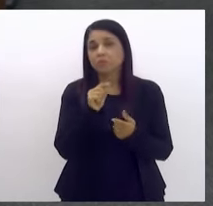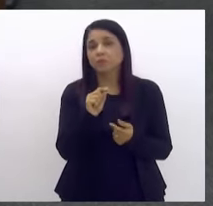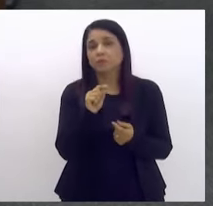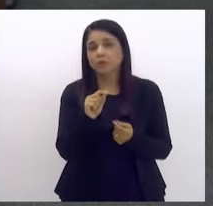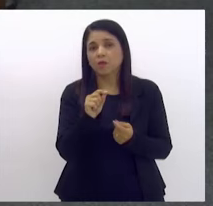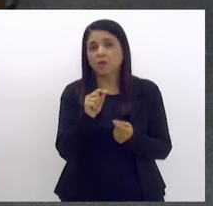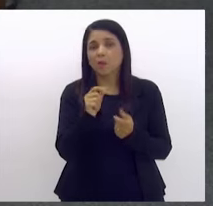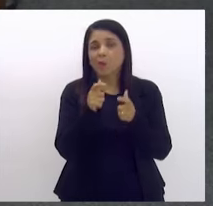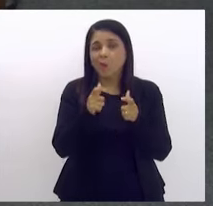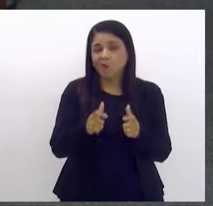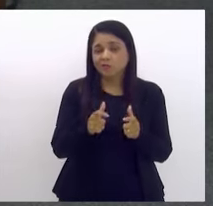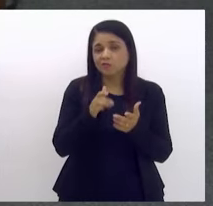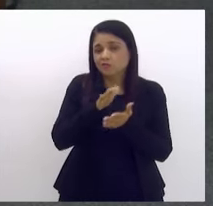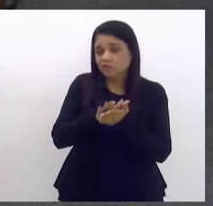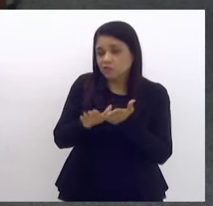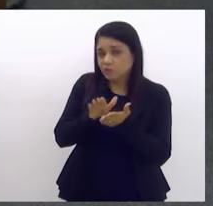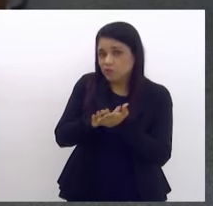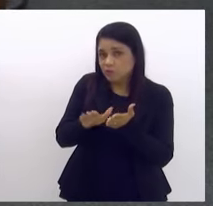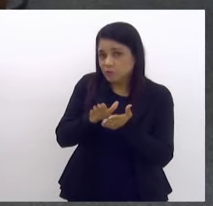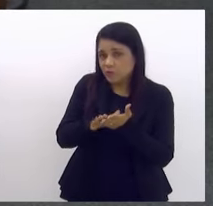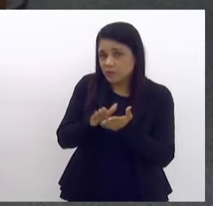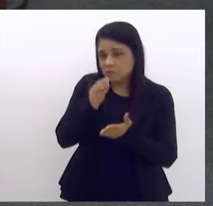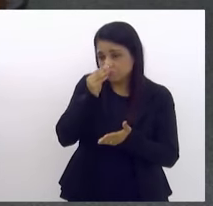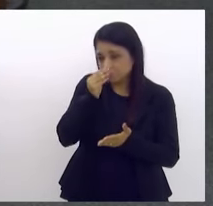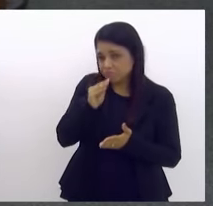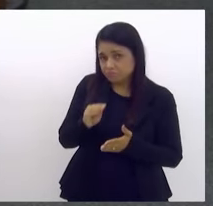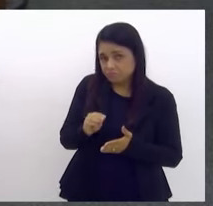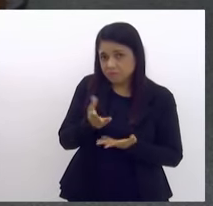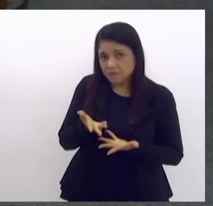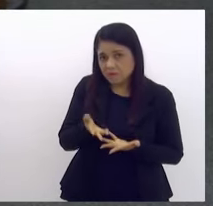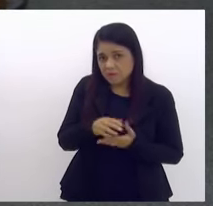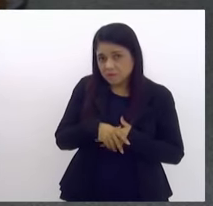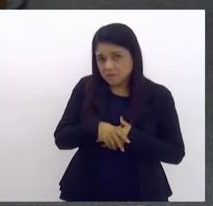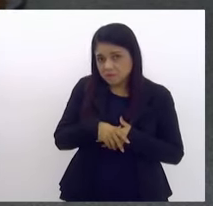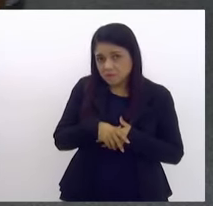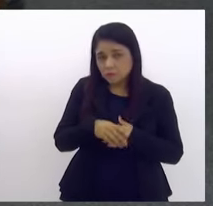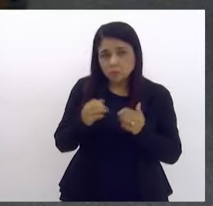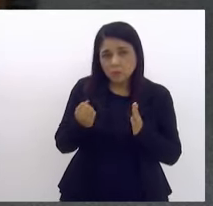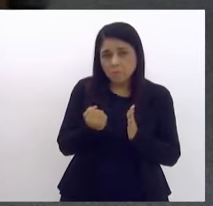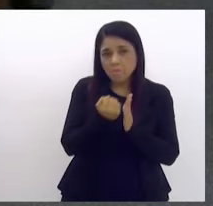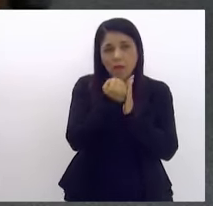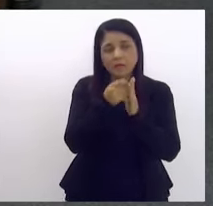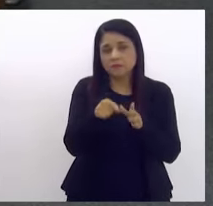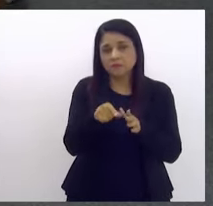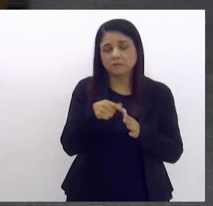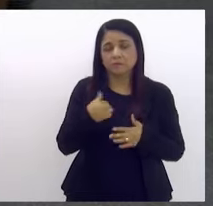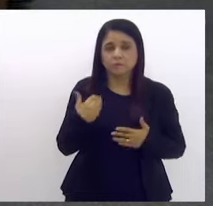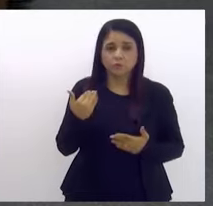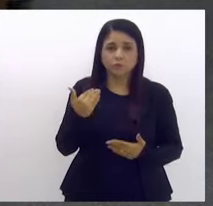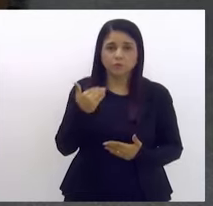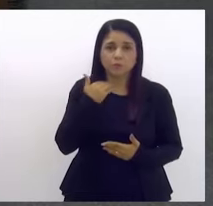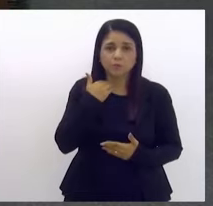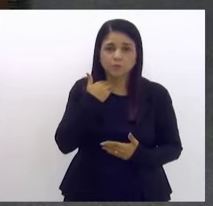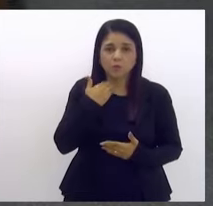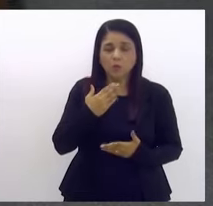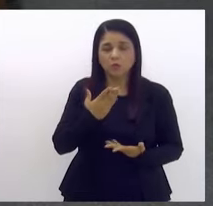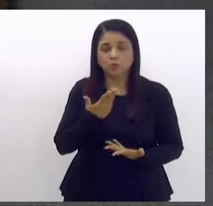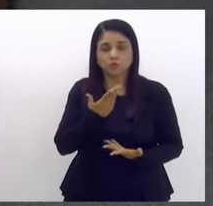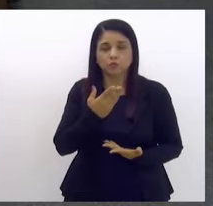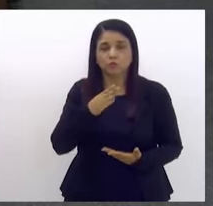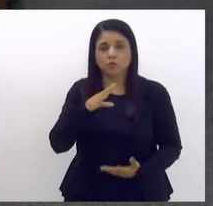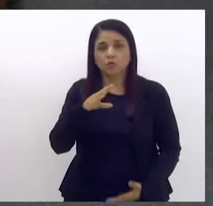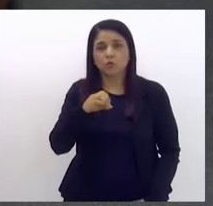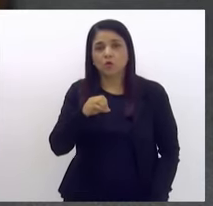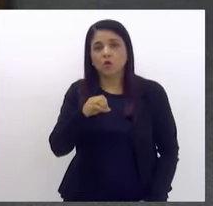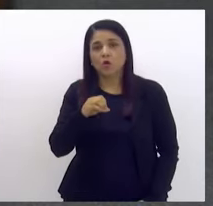tem uma despesa que é desprezível, que não impacta os cofres públicos, você não precisa ter a preocupação de colocar